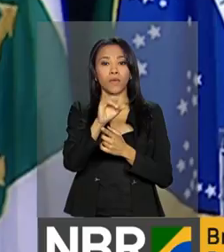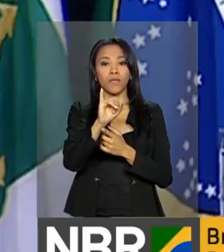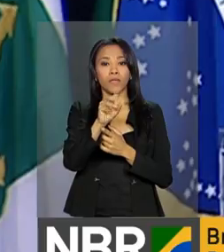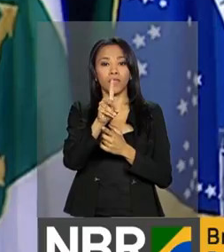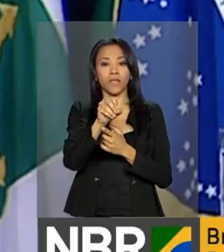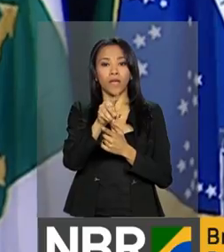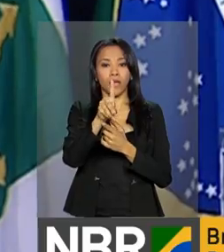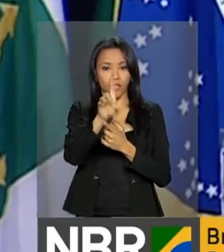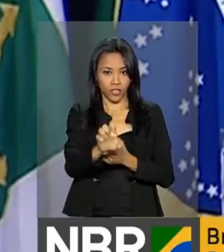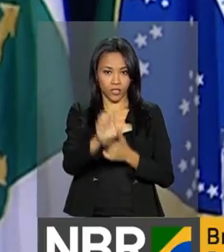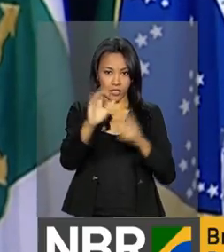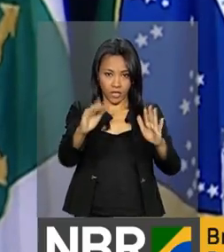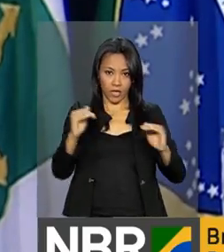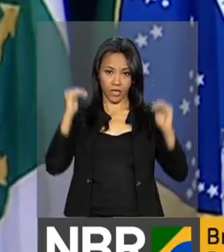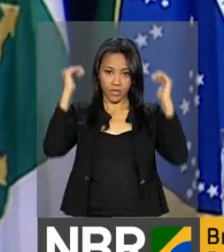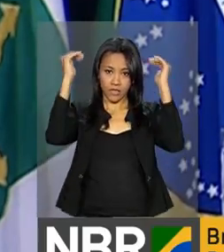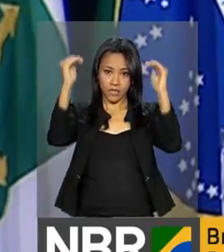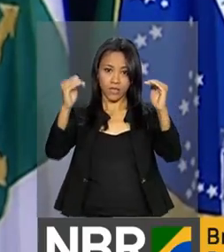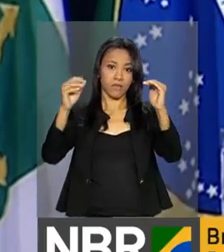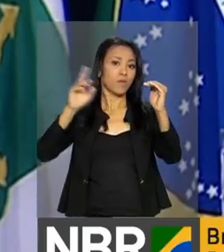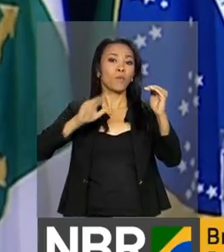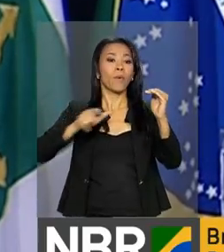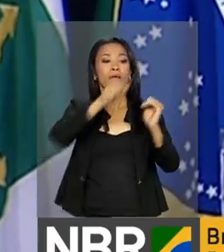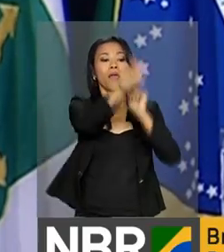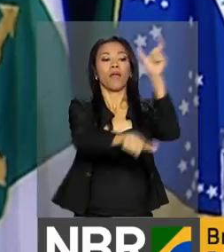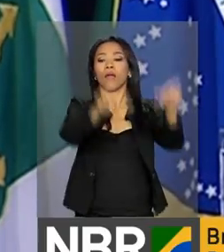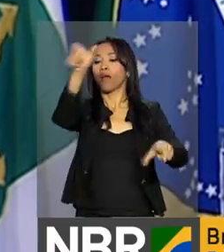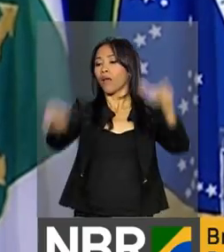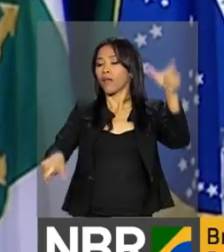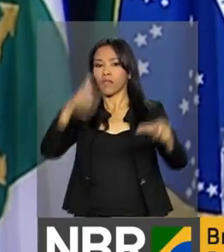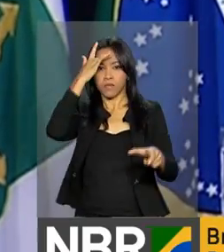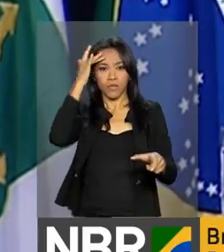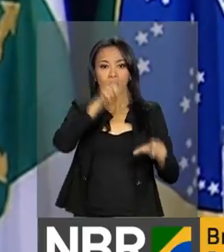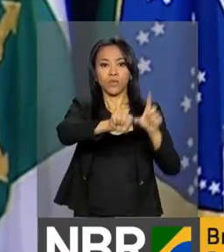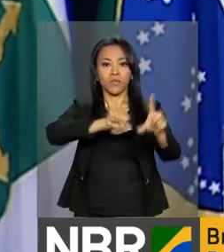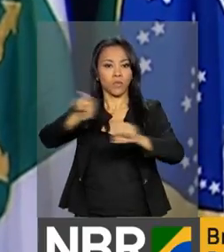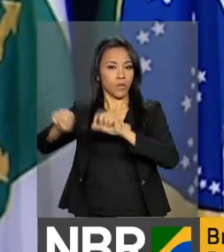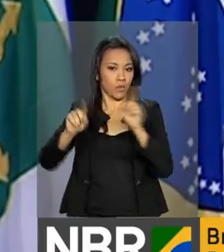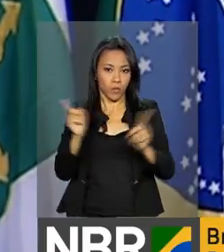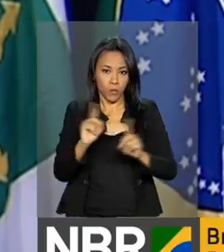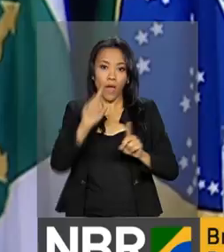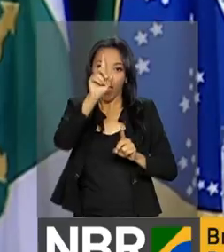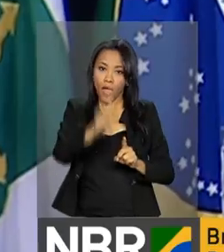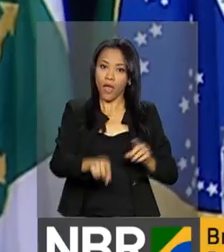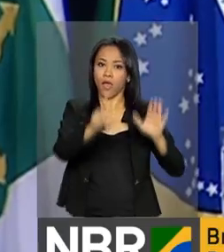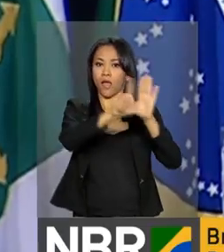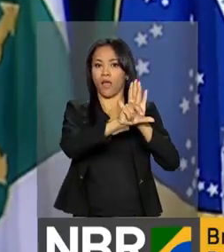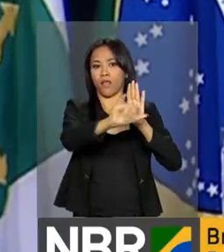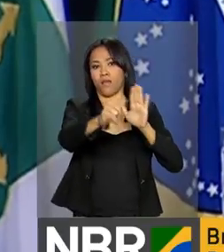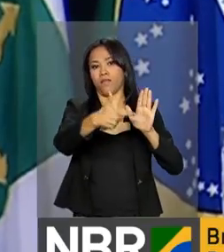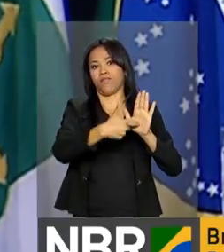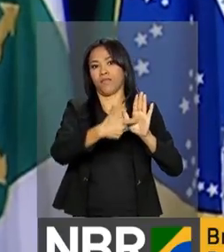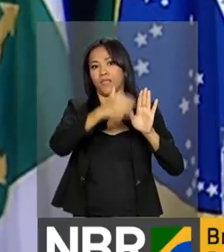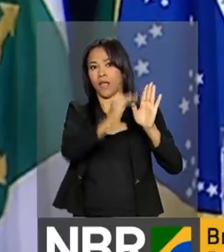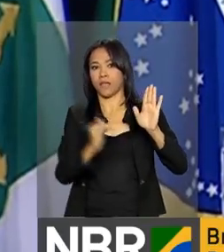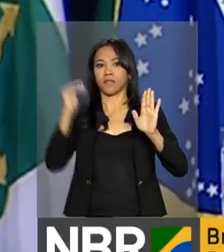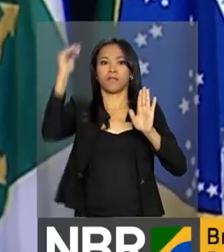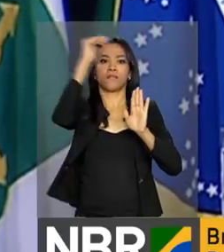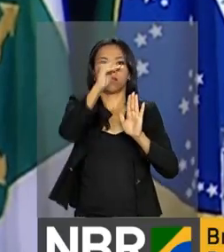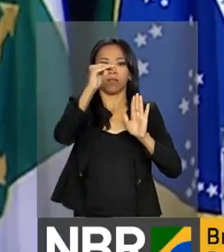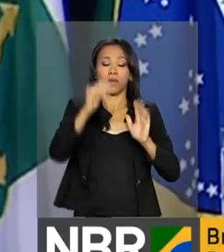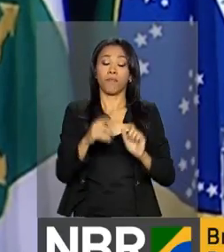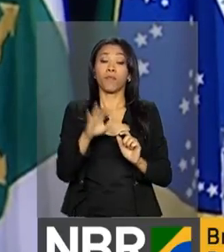está nas autoridades constituídas mas está na lei ou seja toda vez que a